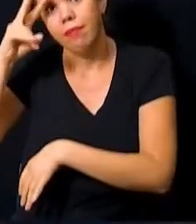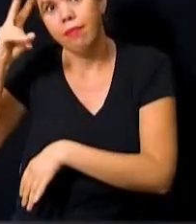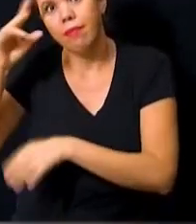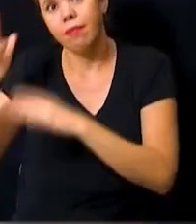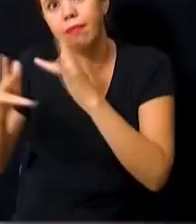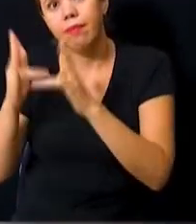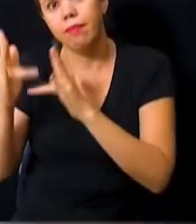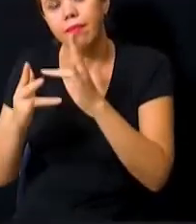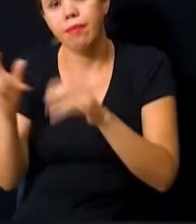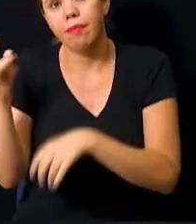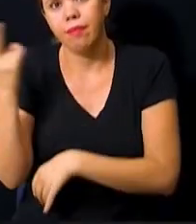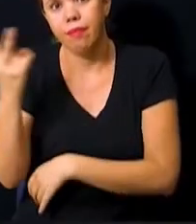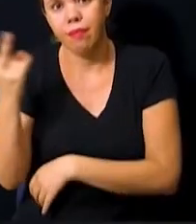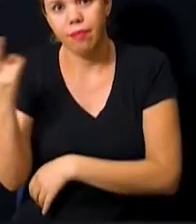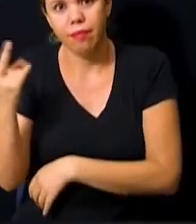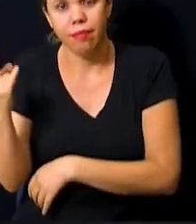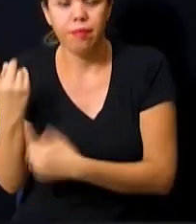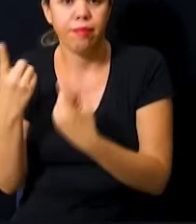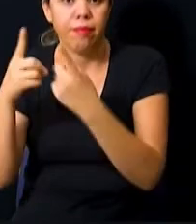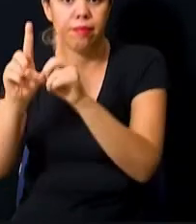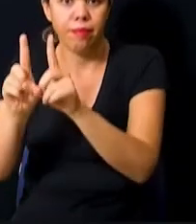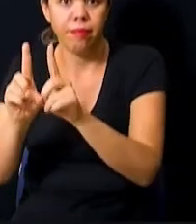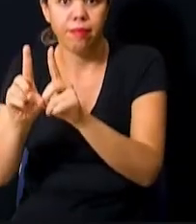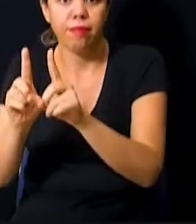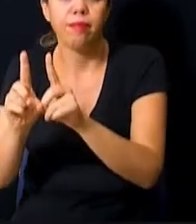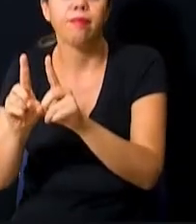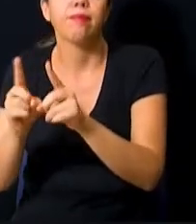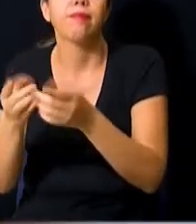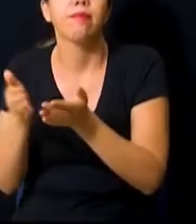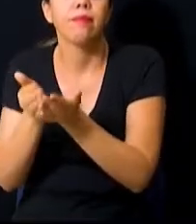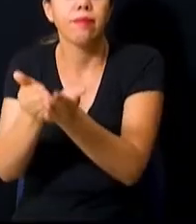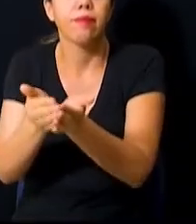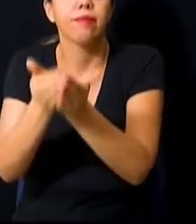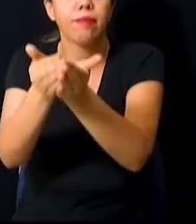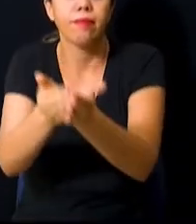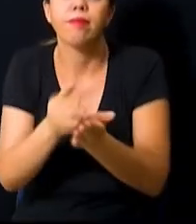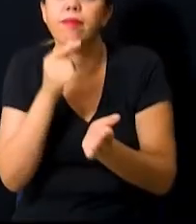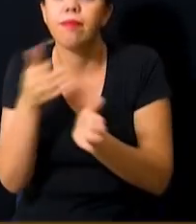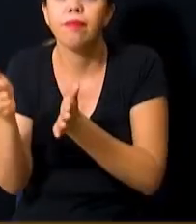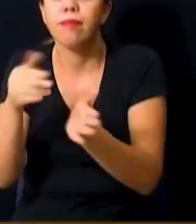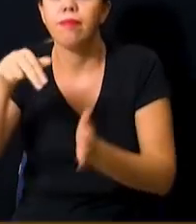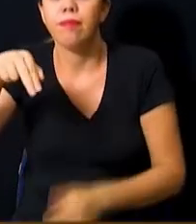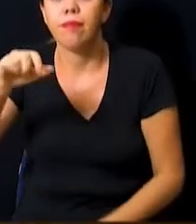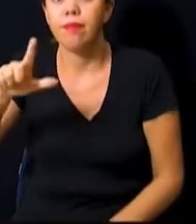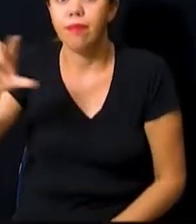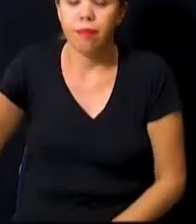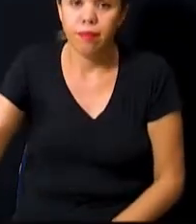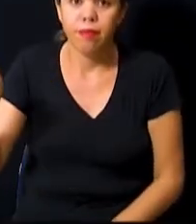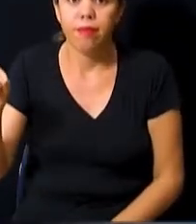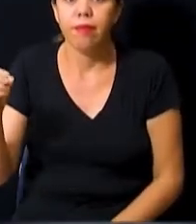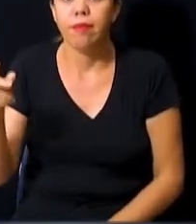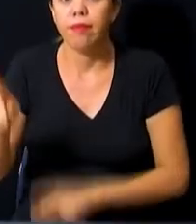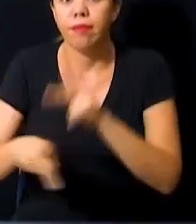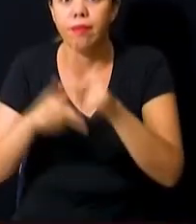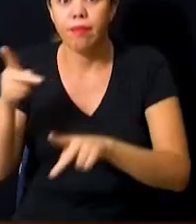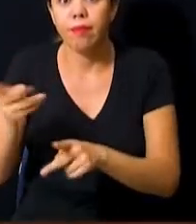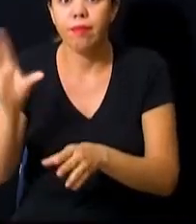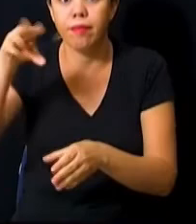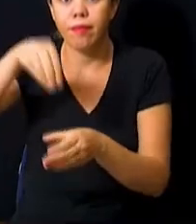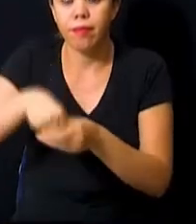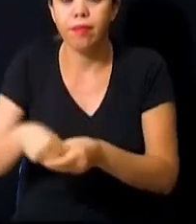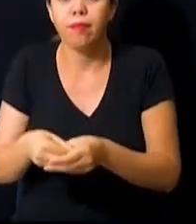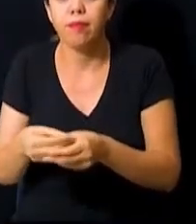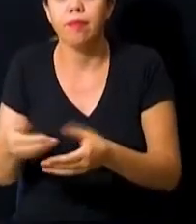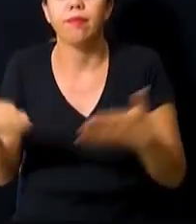dos noivos Lynette e Simon, que estavam a bordo de um cruzeiro pelo Rio Nilo. Enquanto eles e os outros passageiros